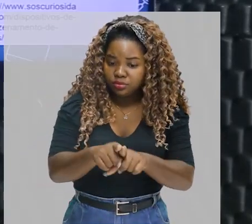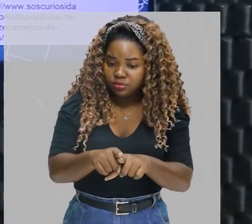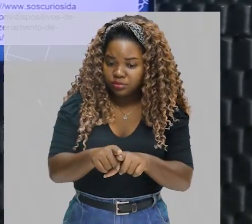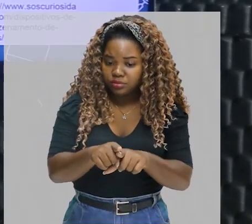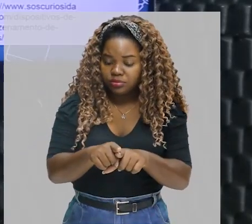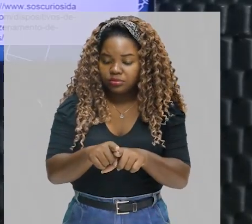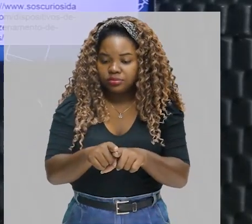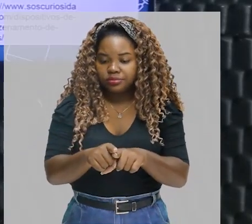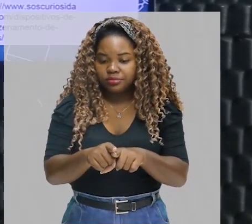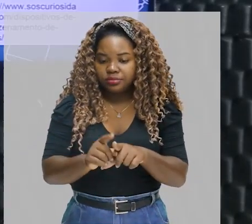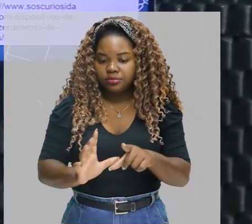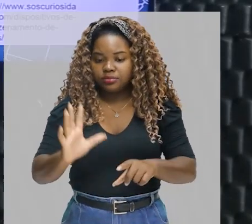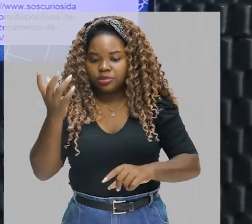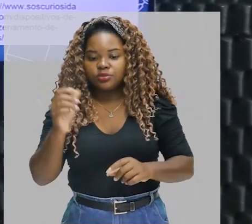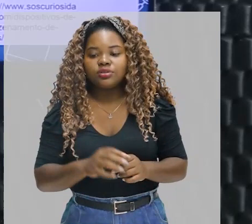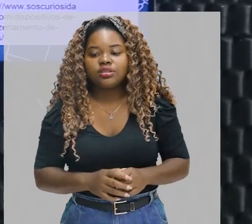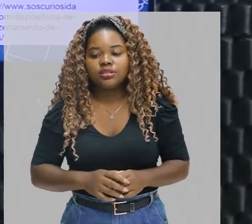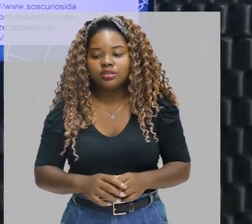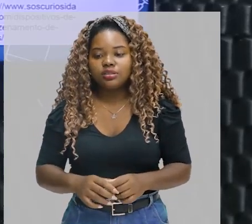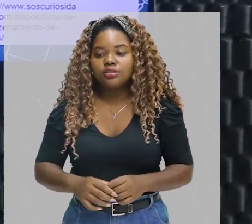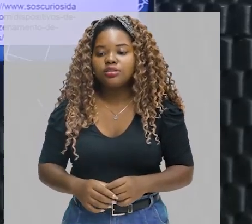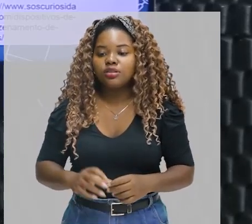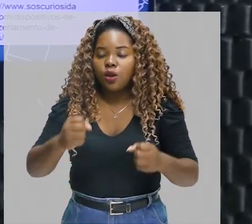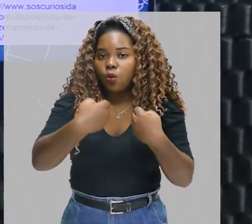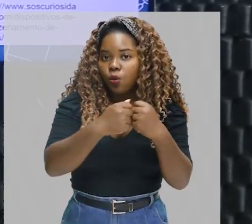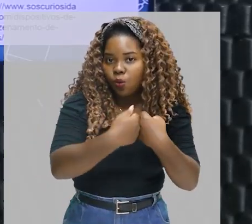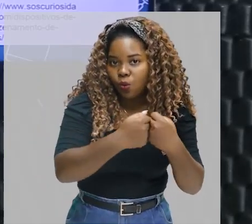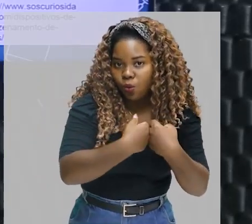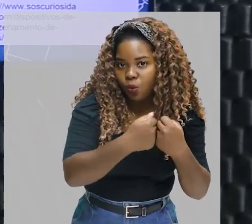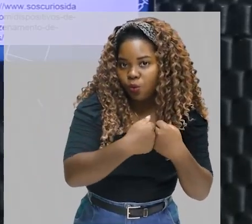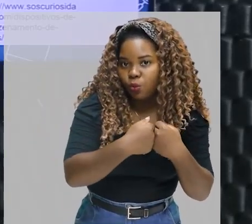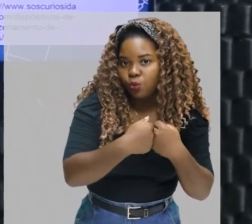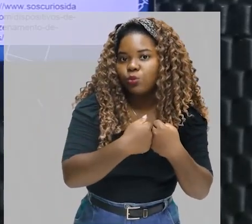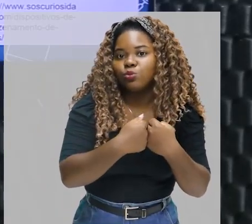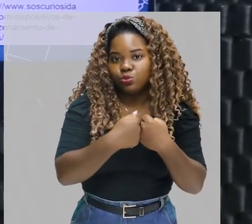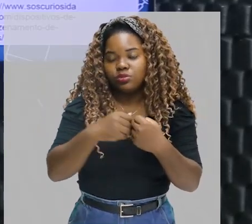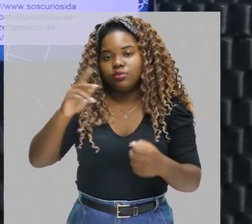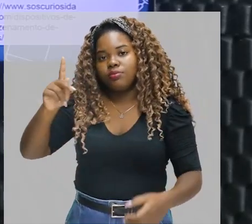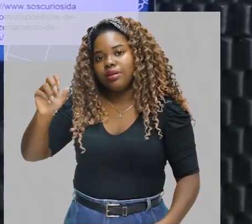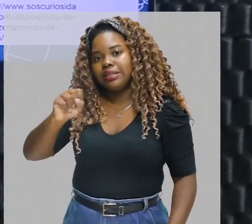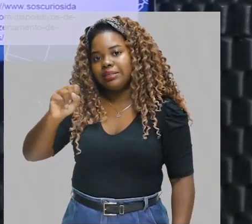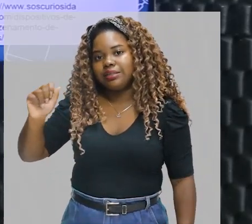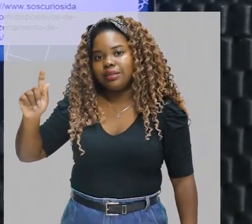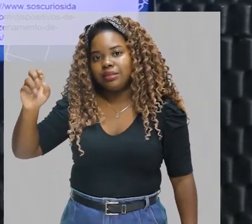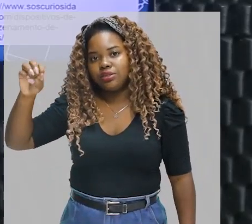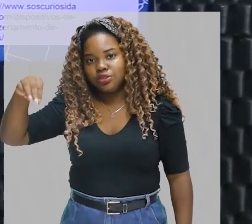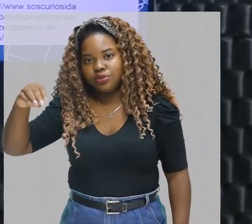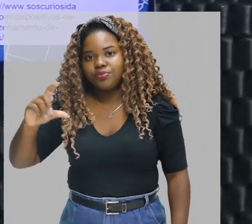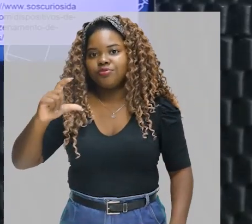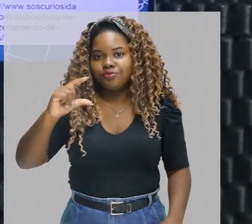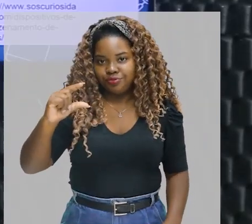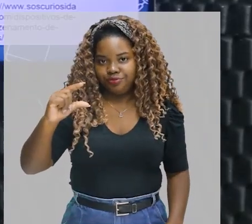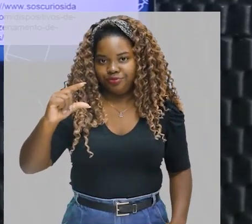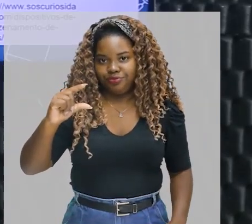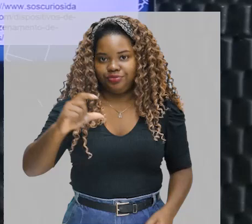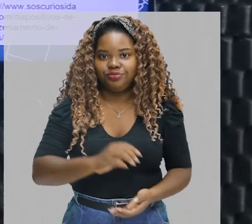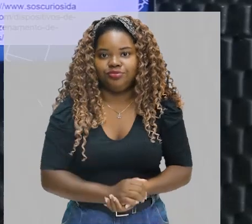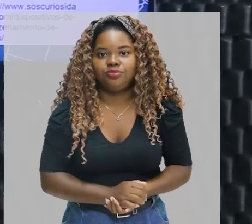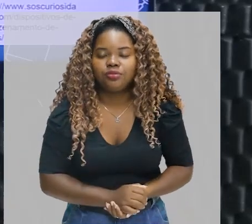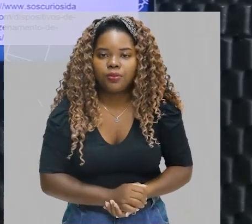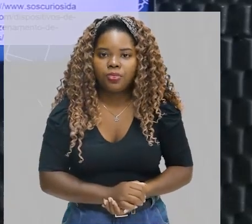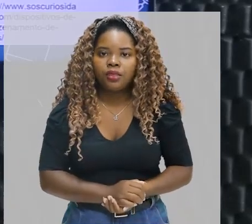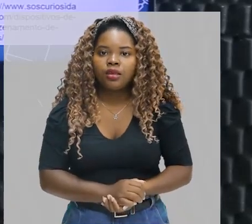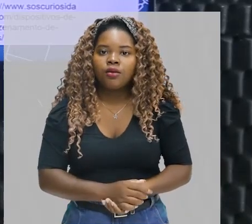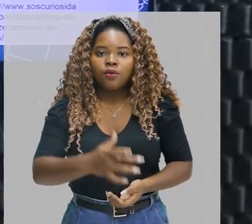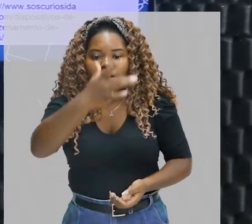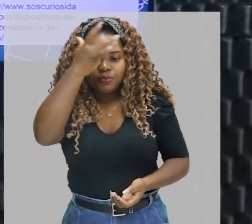forma com as passagens, né? Passagem de ônibus, de trem. Então a pessoa que era responsável